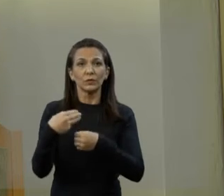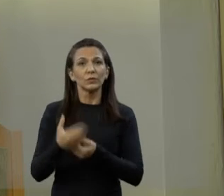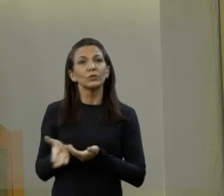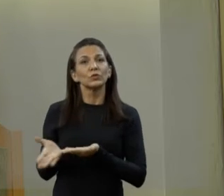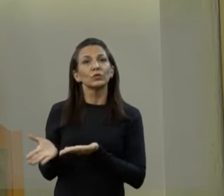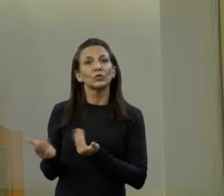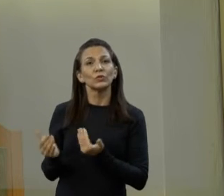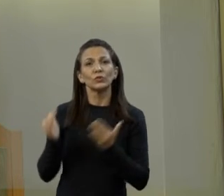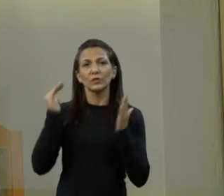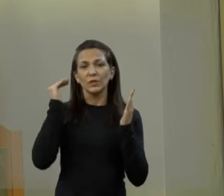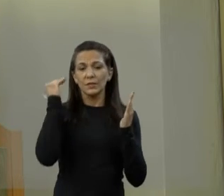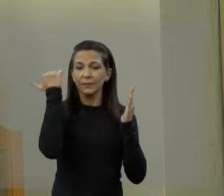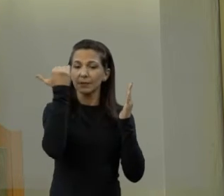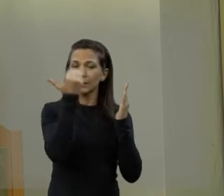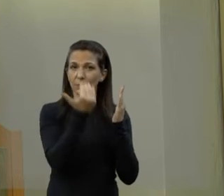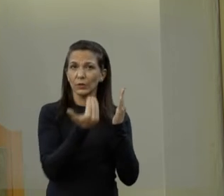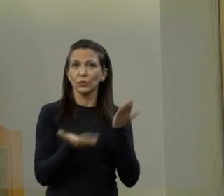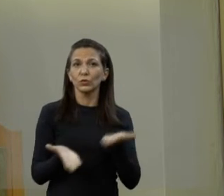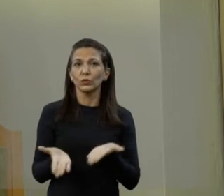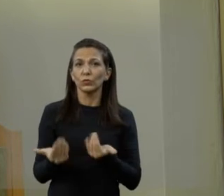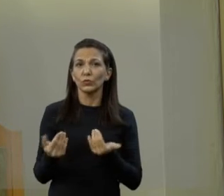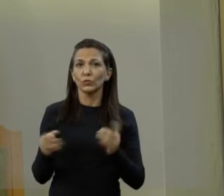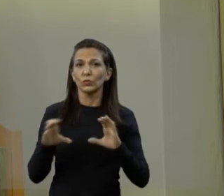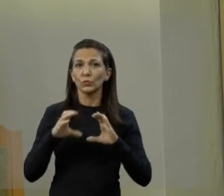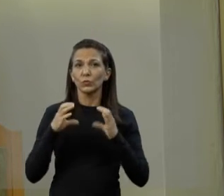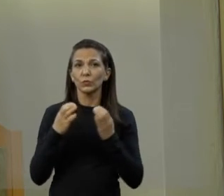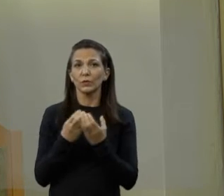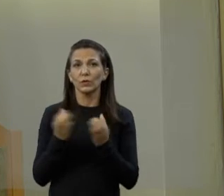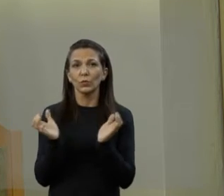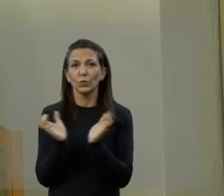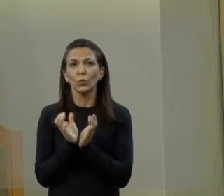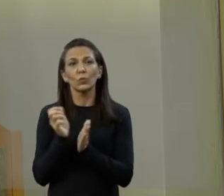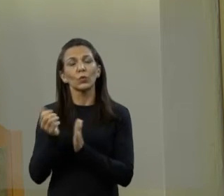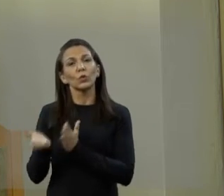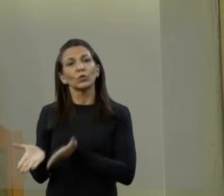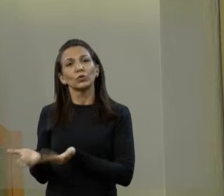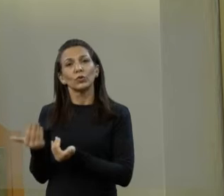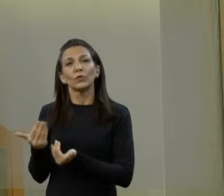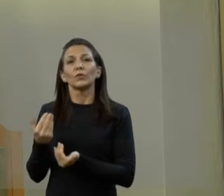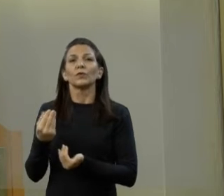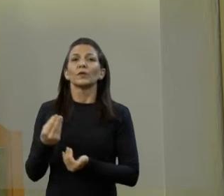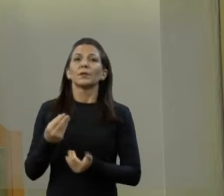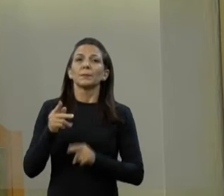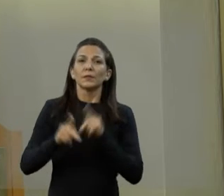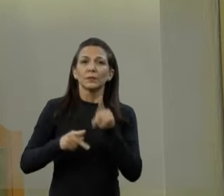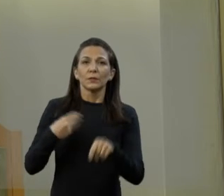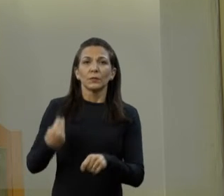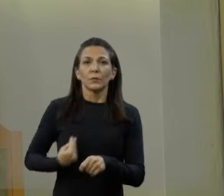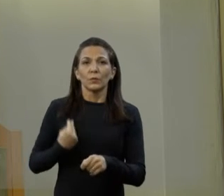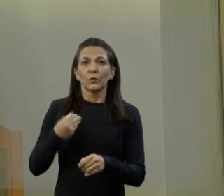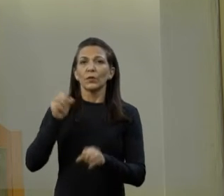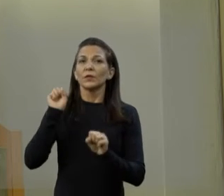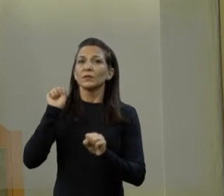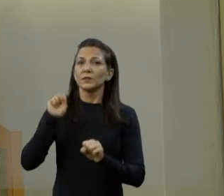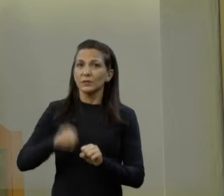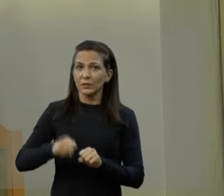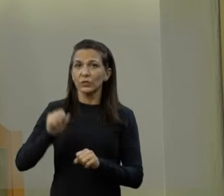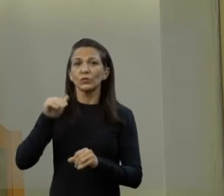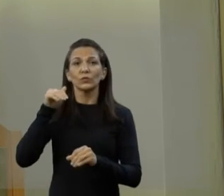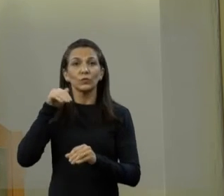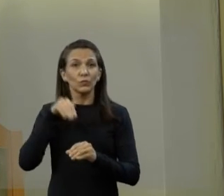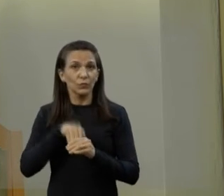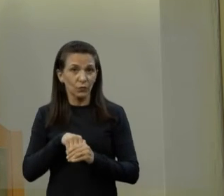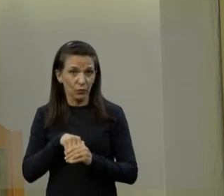a respeito a juventude araraquarense em respeito a conferência a Participação Popular com certeza Eu voto sim por